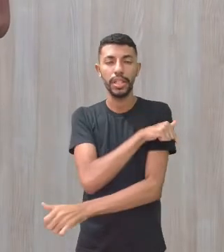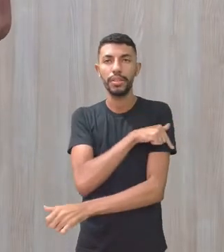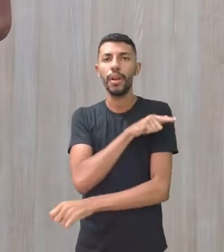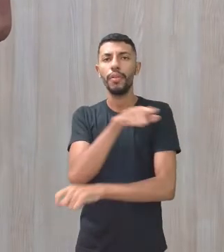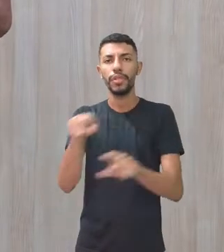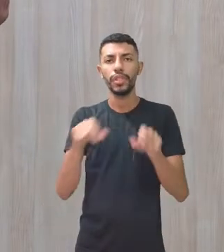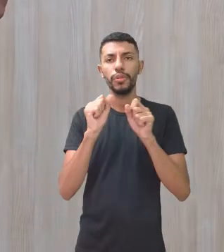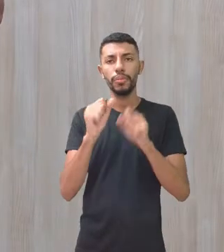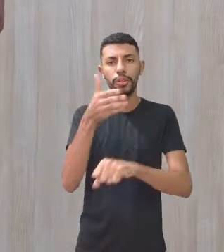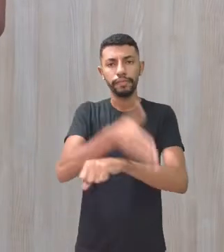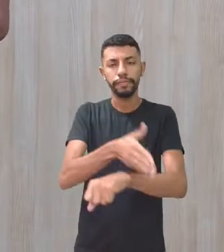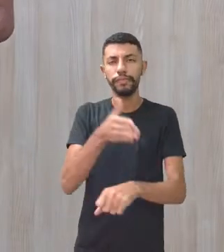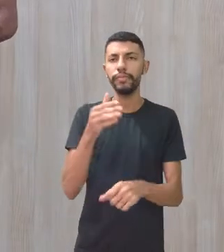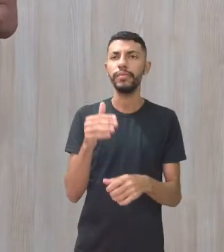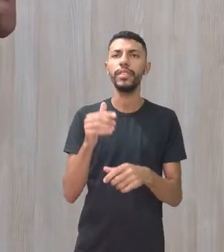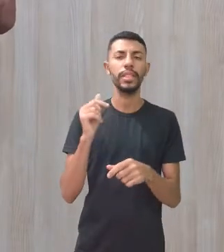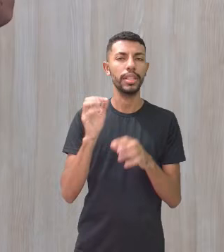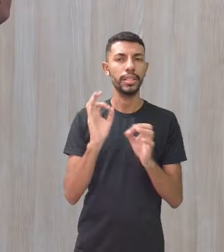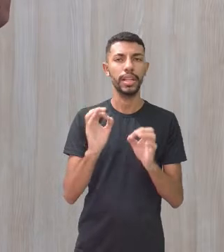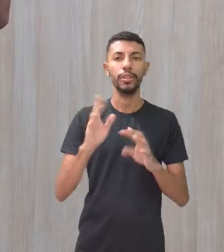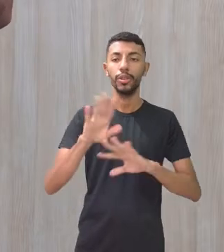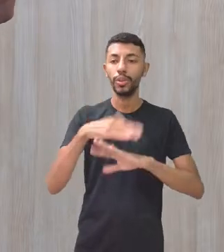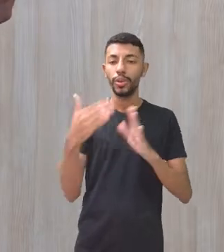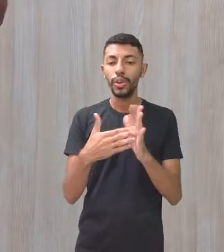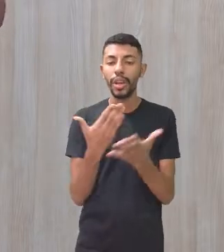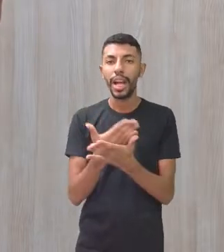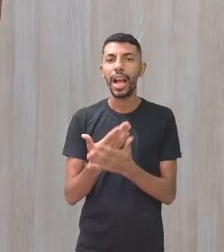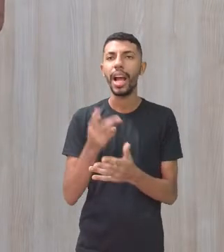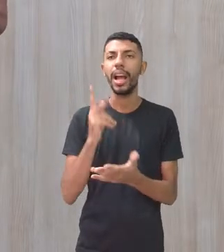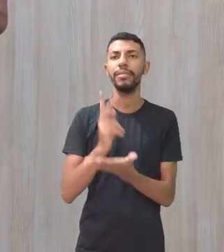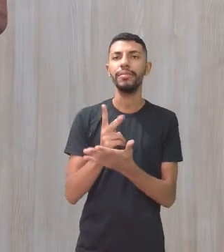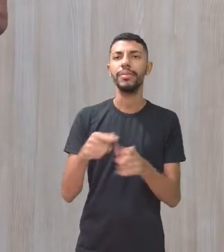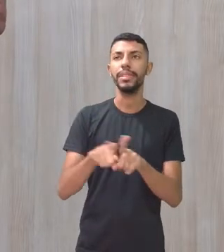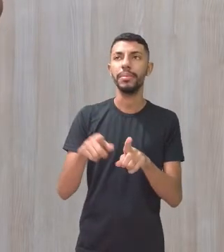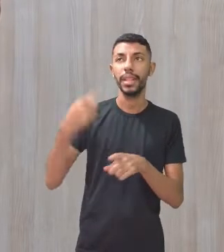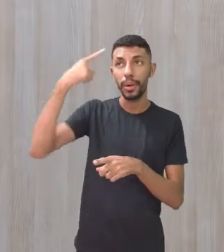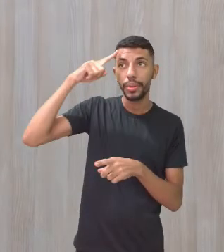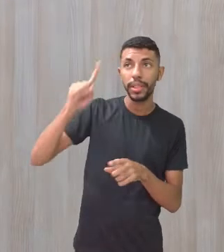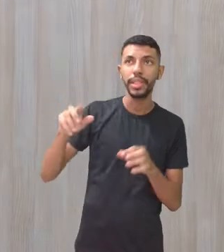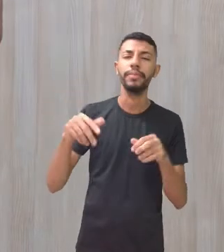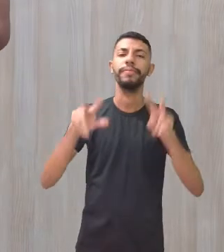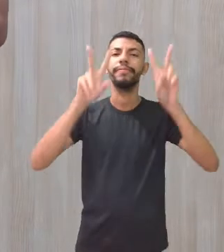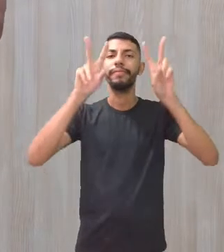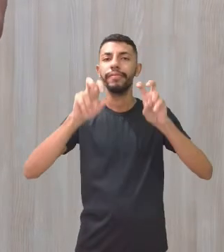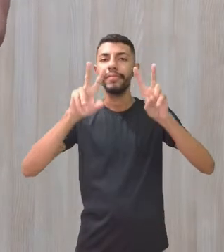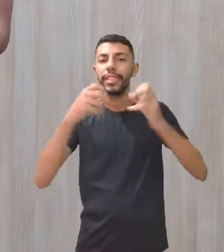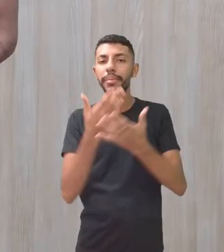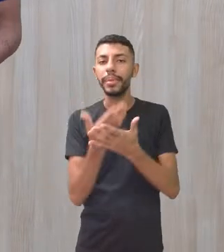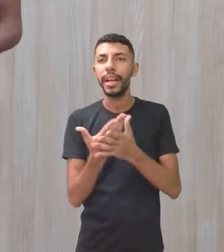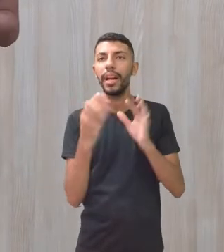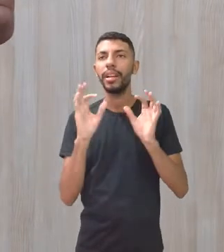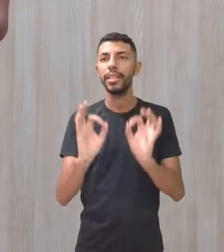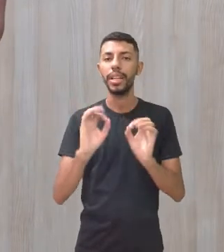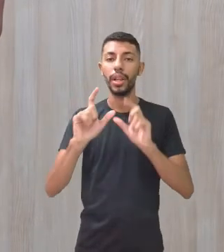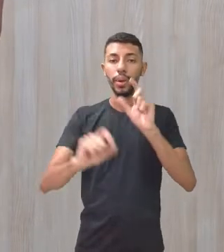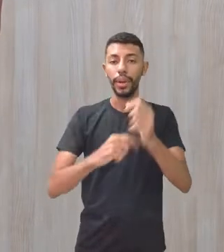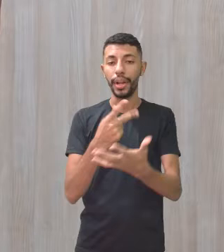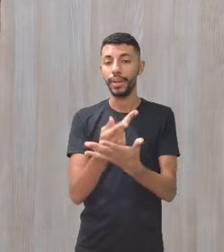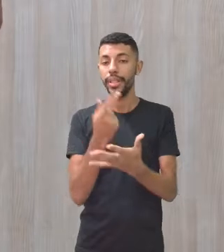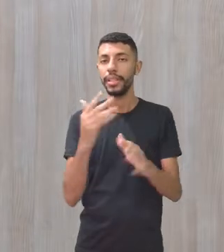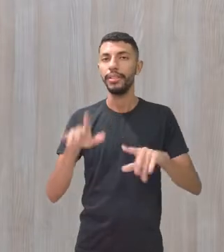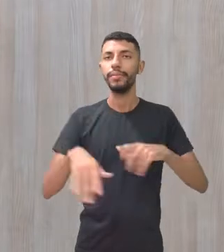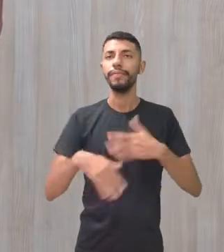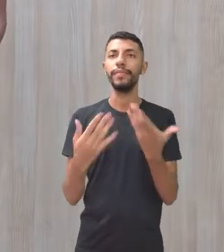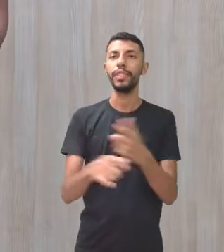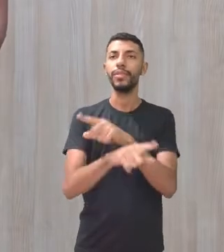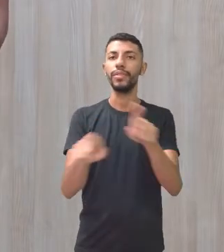diretamente todas as aulas, com todas as datas, e tem lá, sempre na descrição, tem o tema da aula, né, o que é que aconteceu, então vocês podem ver o que é